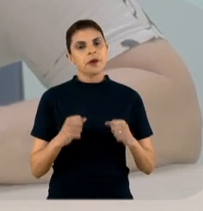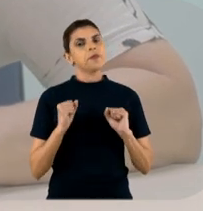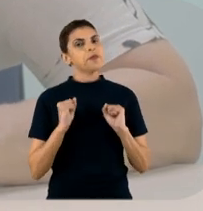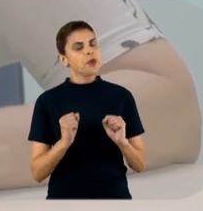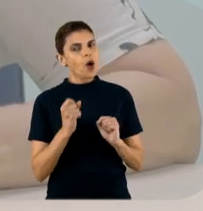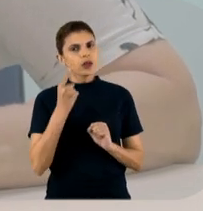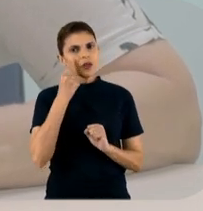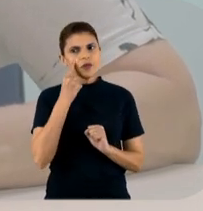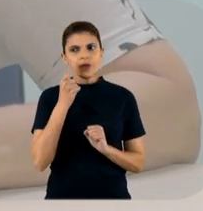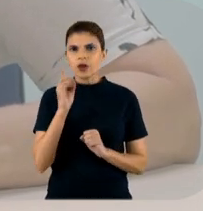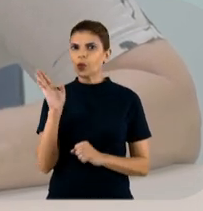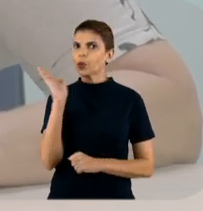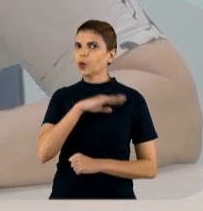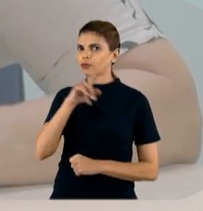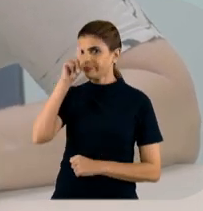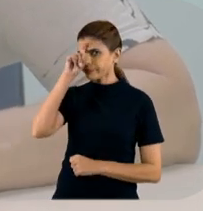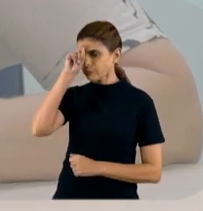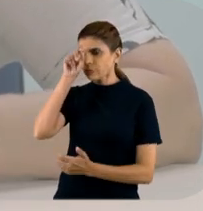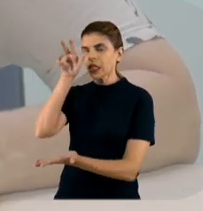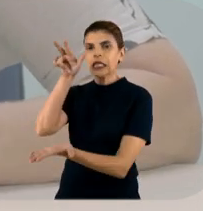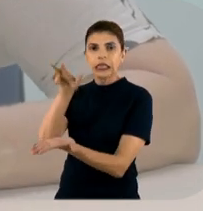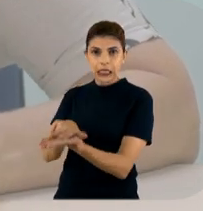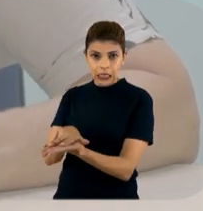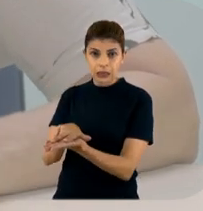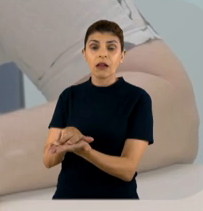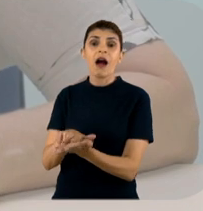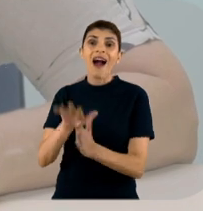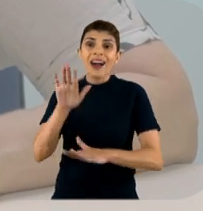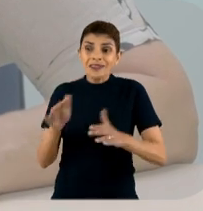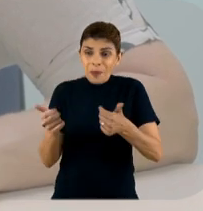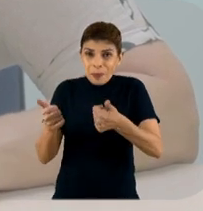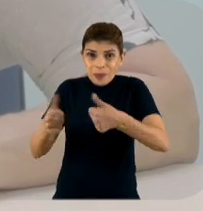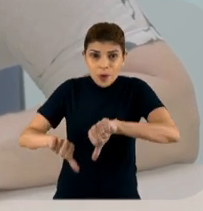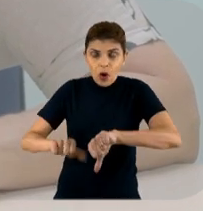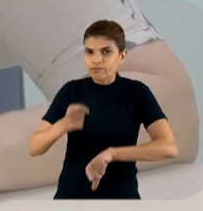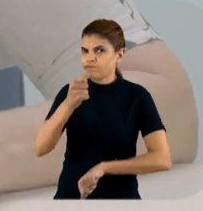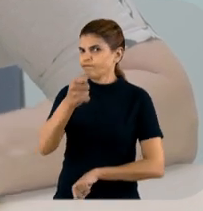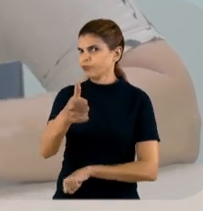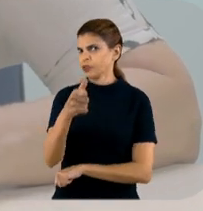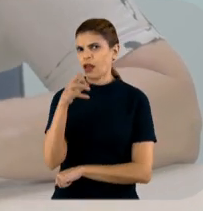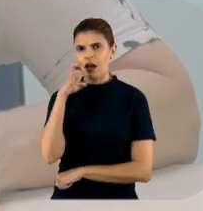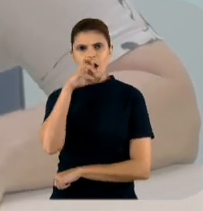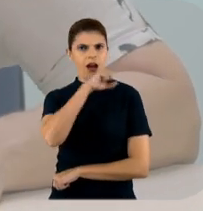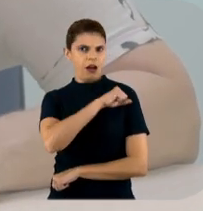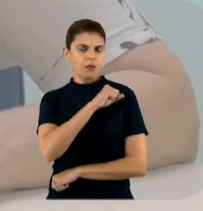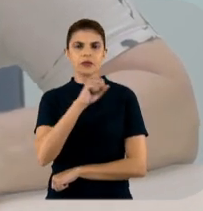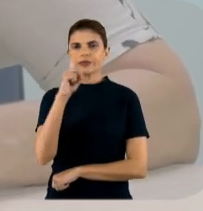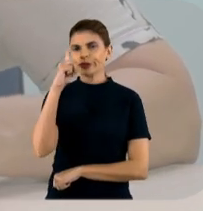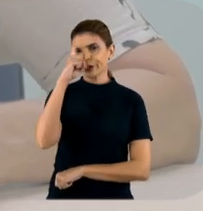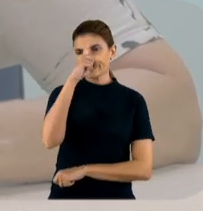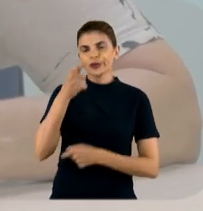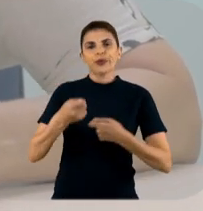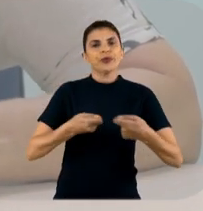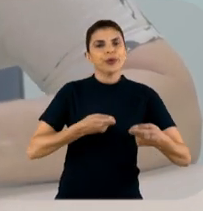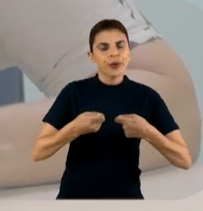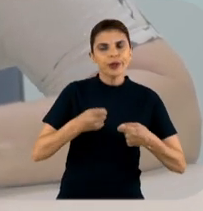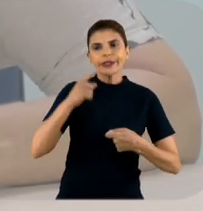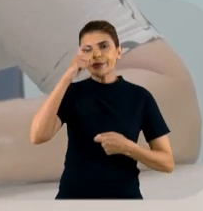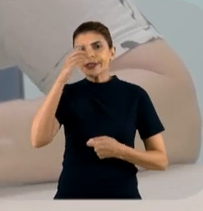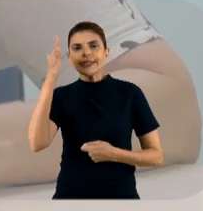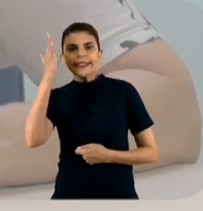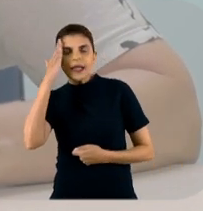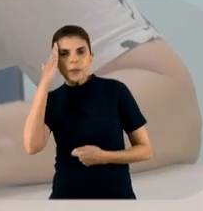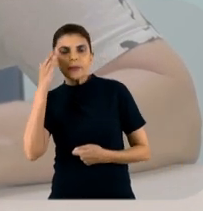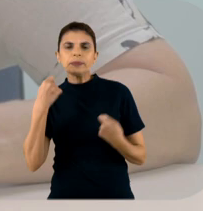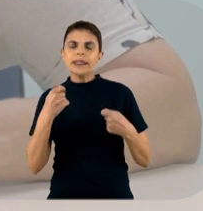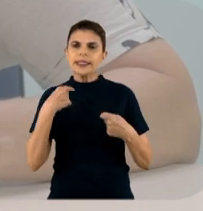provav você tem que internar essa pessoa porque a pior às vezes é muito rápida e é isso que é difícil pra gente ter eh